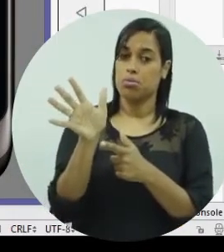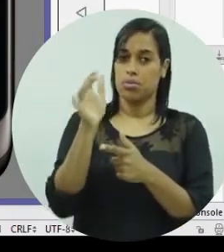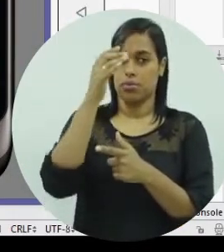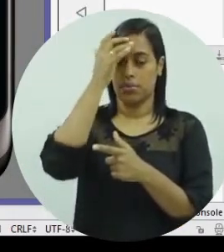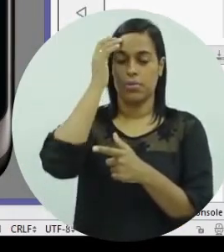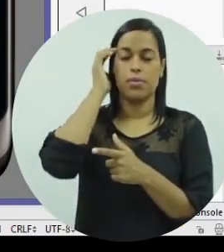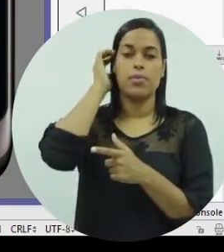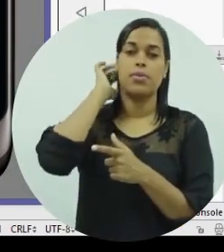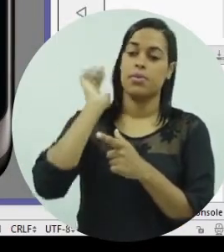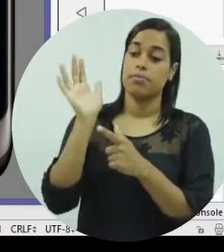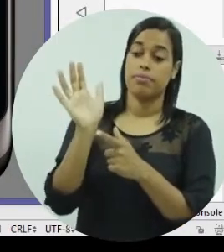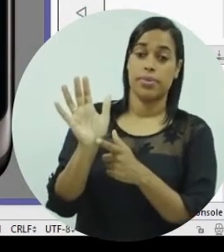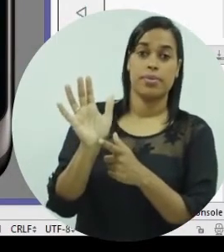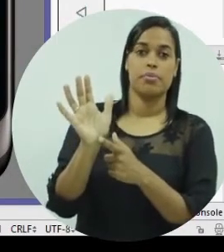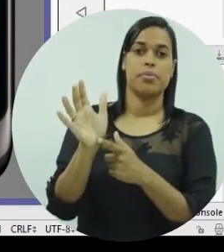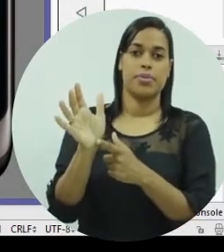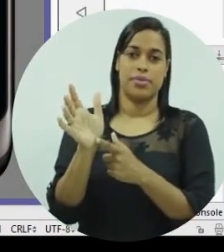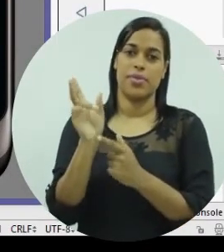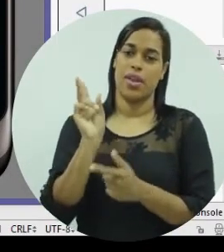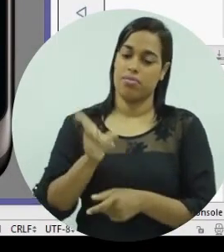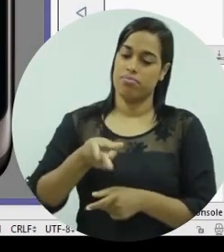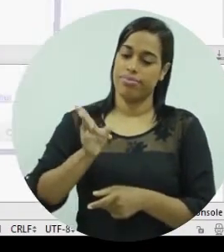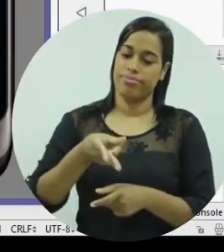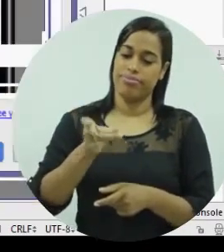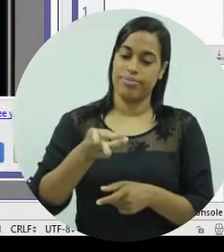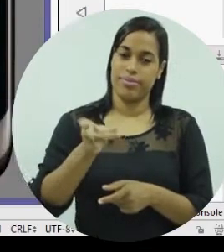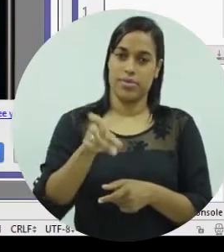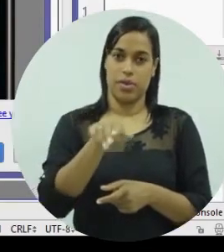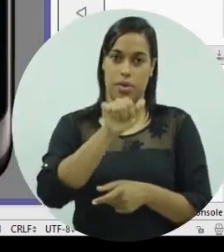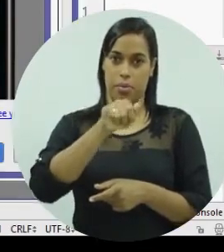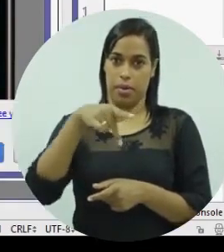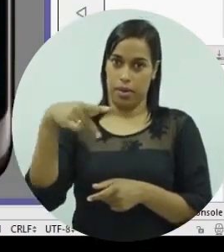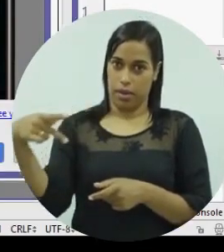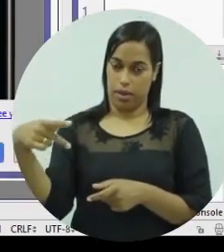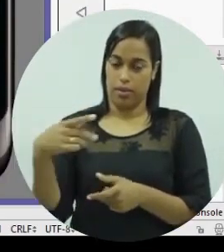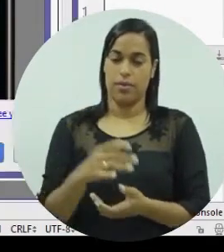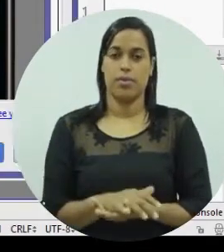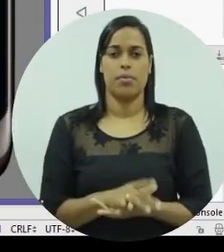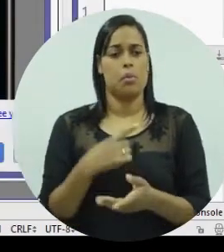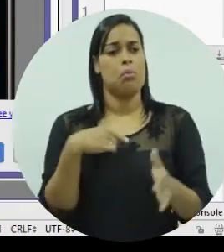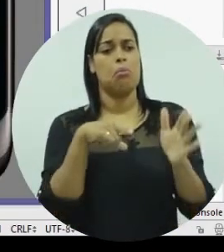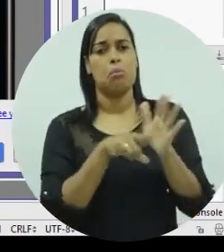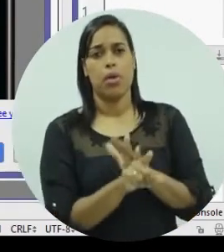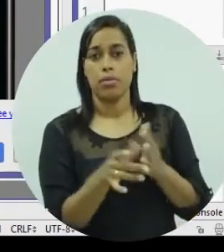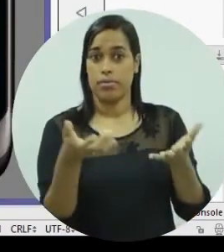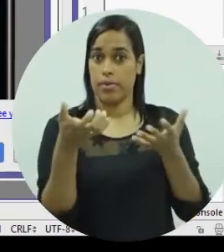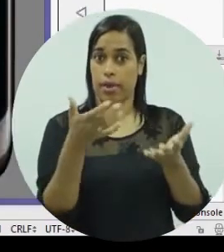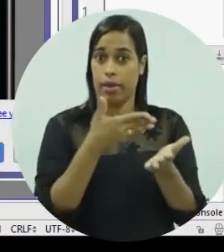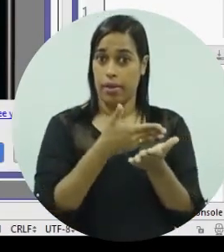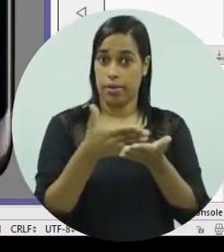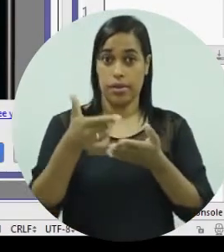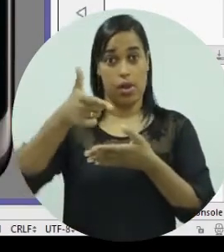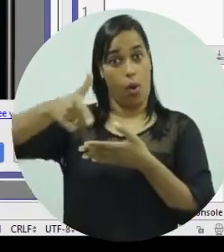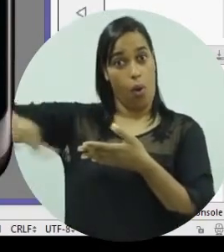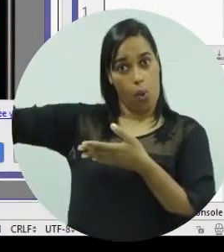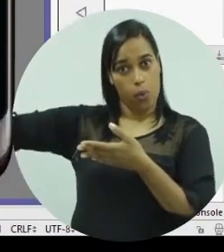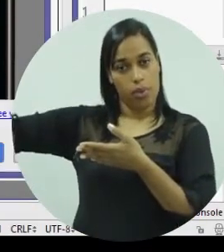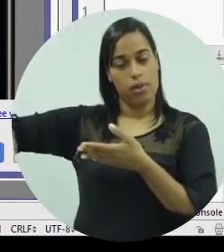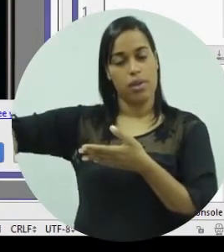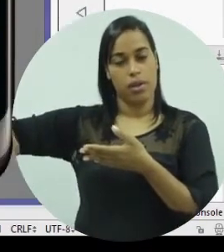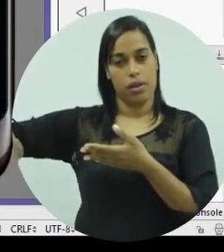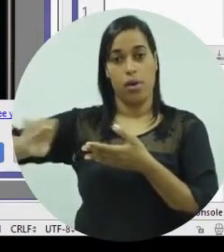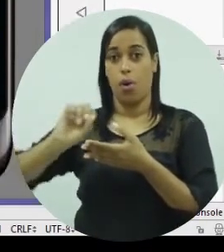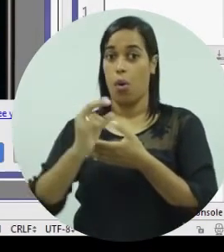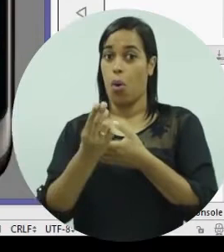neste botão para executar a minha aplicação. Aí ele pergunta, você quer que eu inicie outra